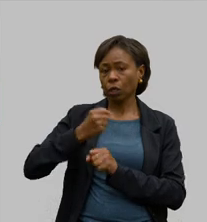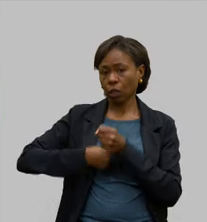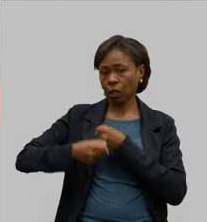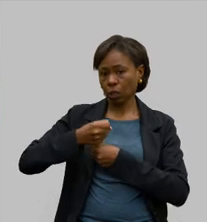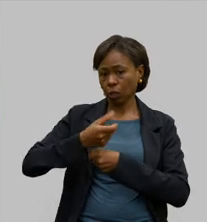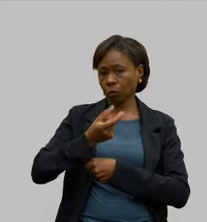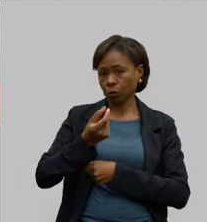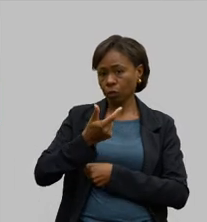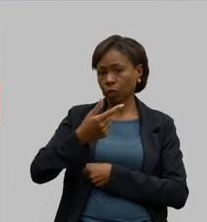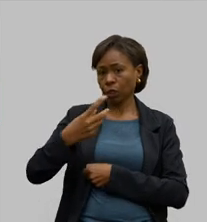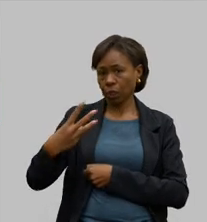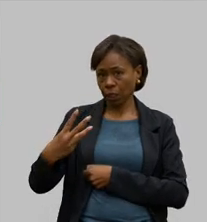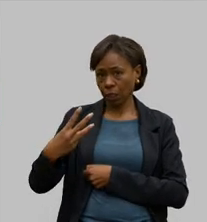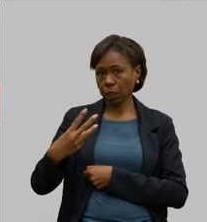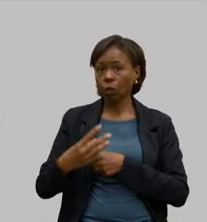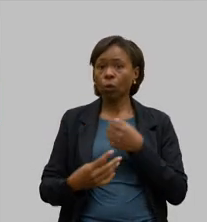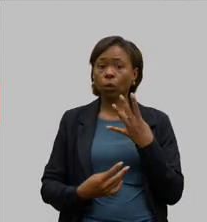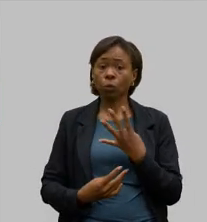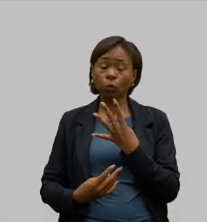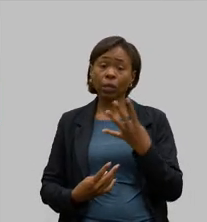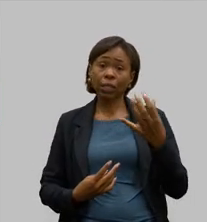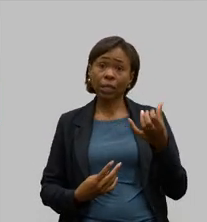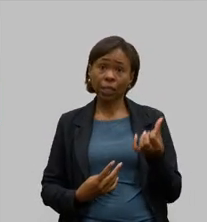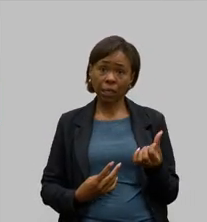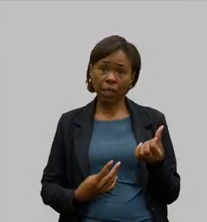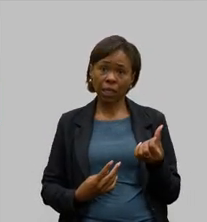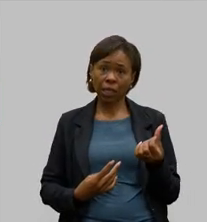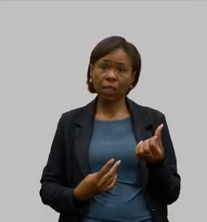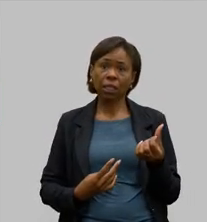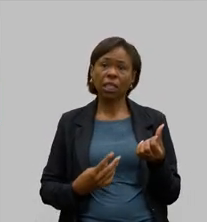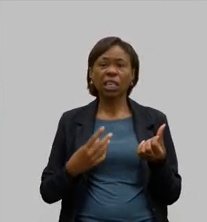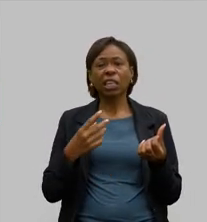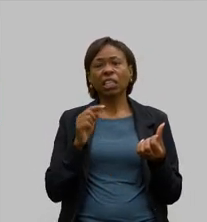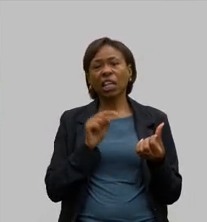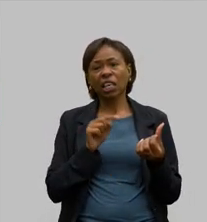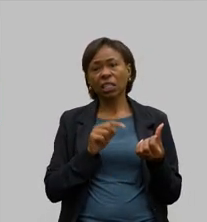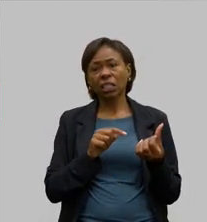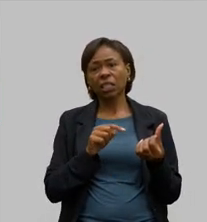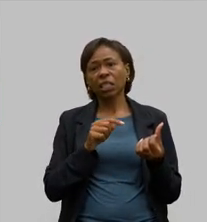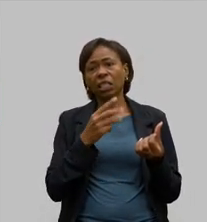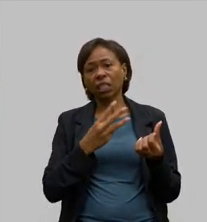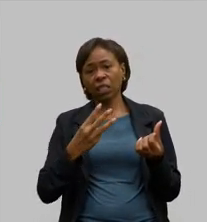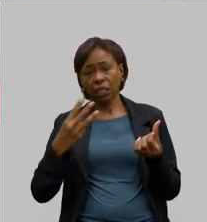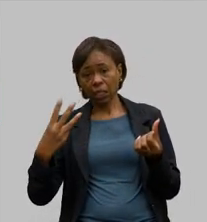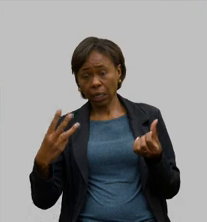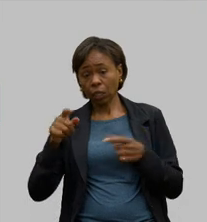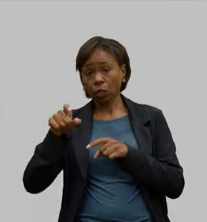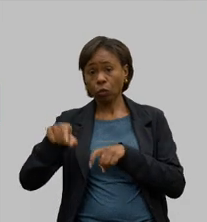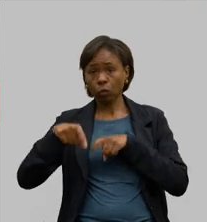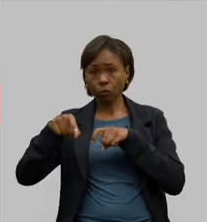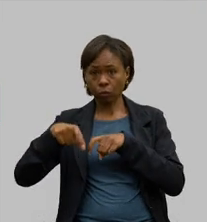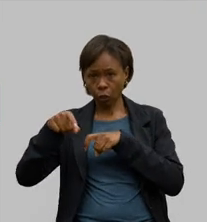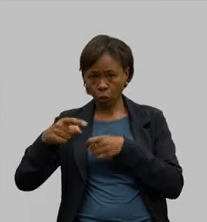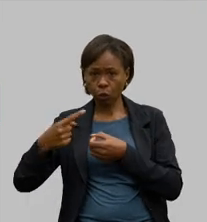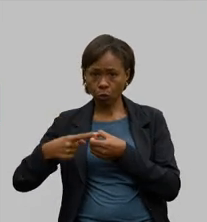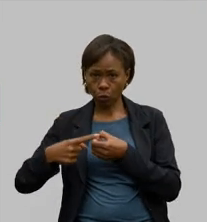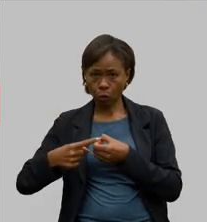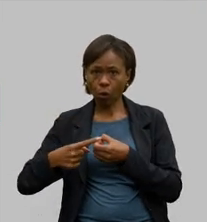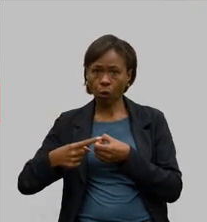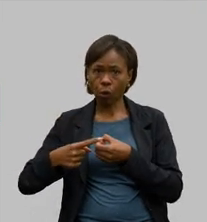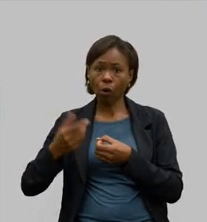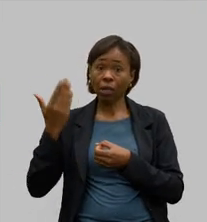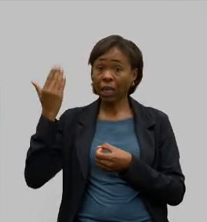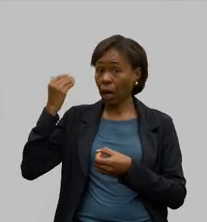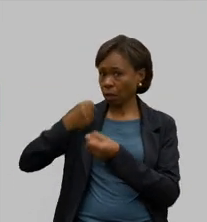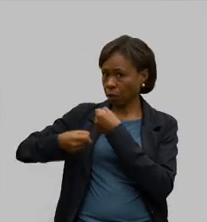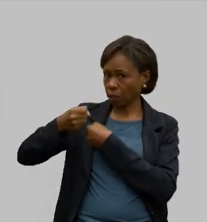é 446 projetos 33% 3 333 no interior e isso eu tô falando que foi lá atrás mas esse